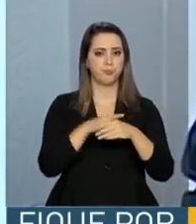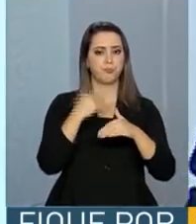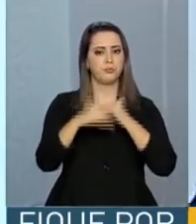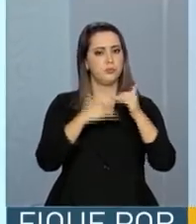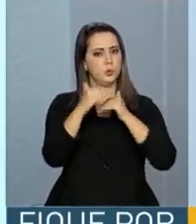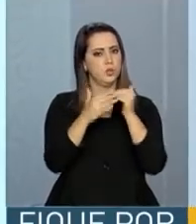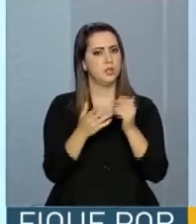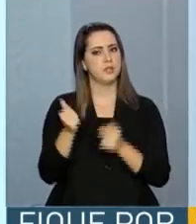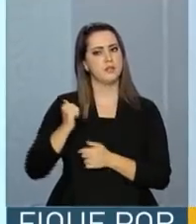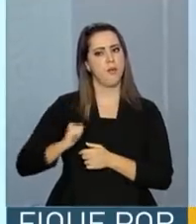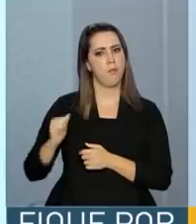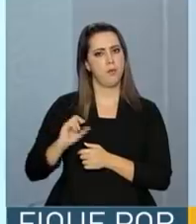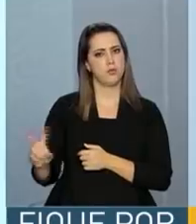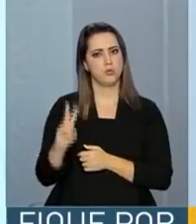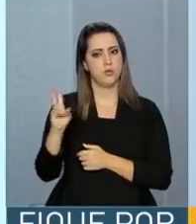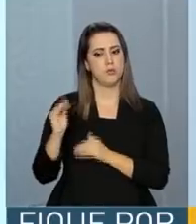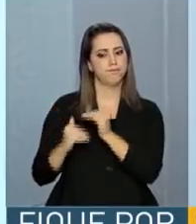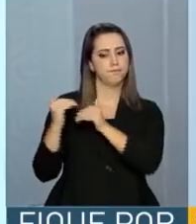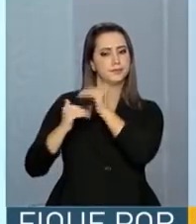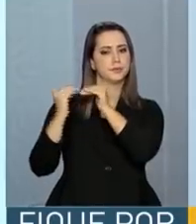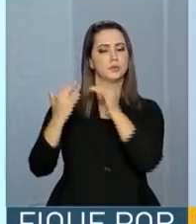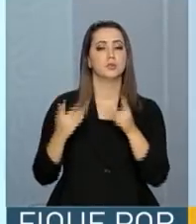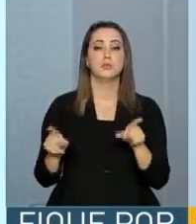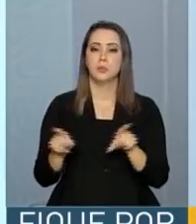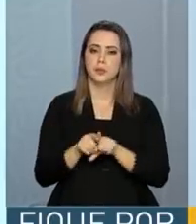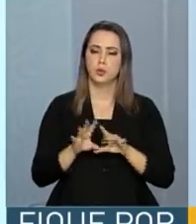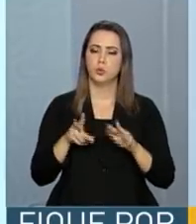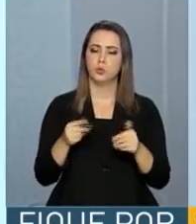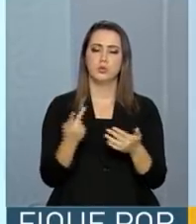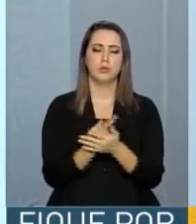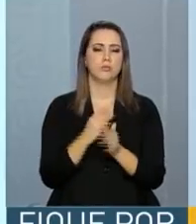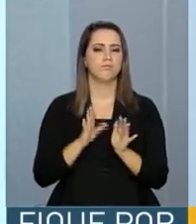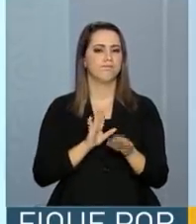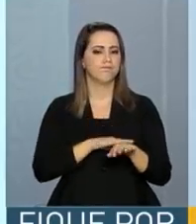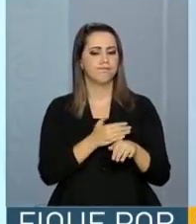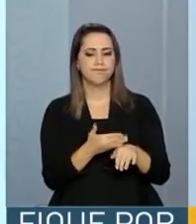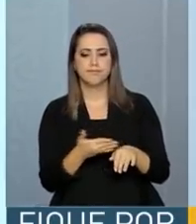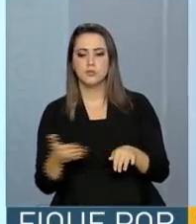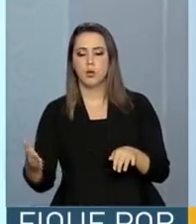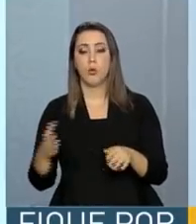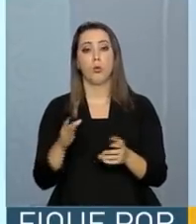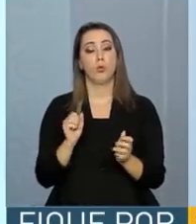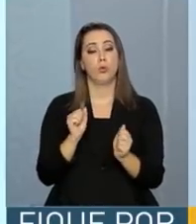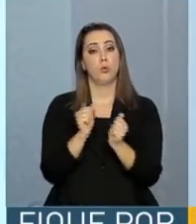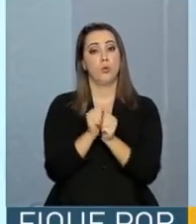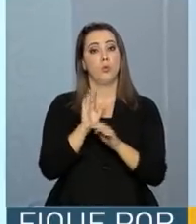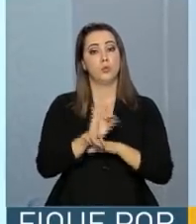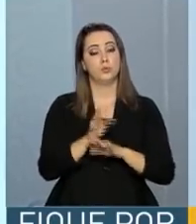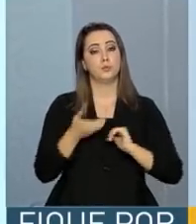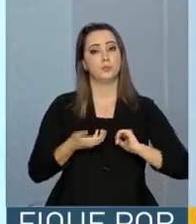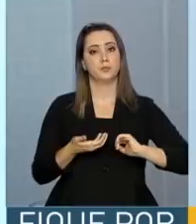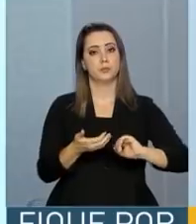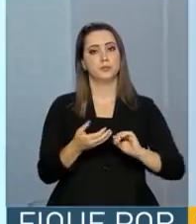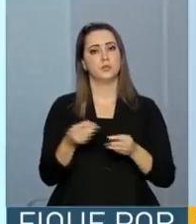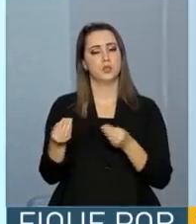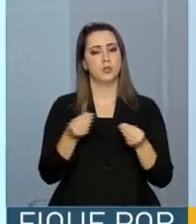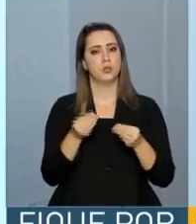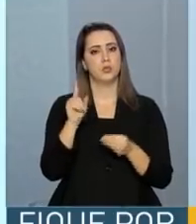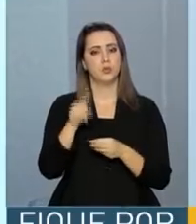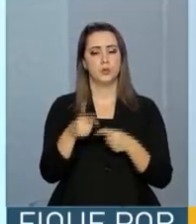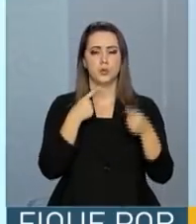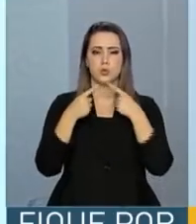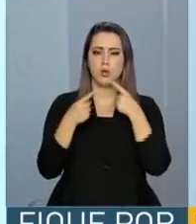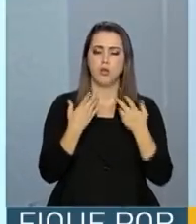cresceu e enfim é tudo isso foi feito nesse período com o apoio do congresso nacional mas a prova de que maneira dialogando